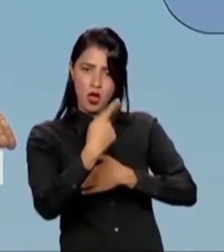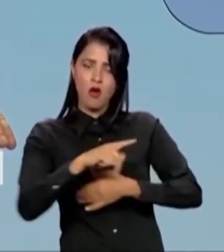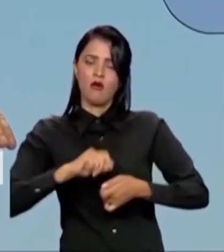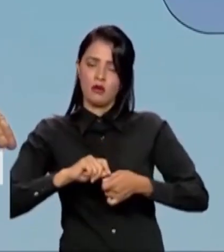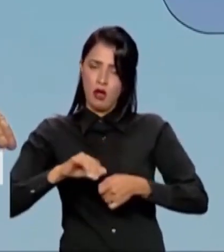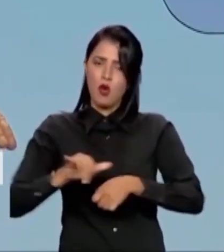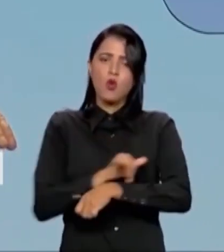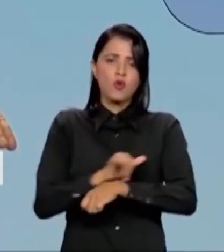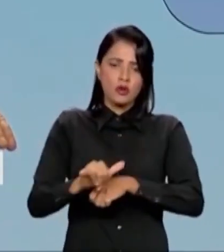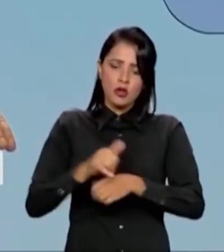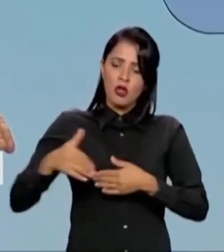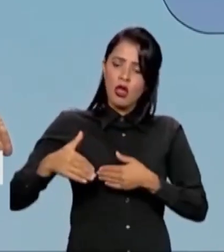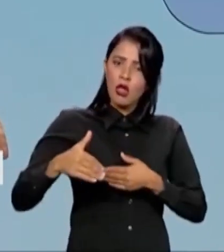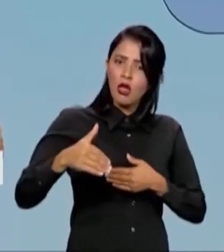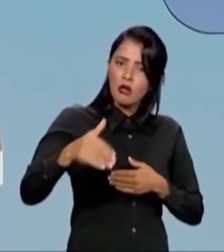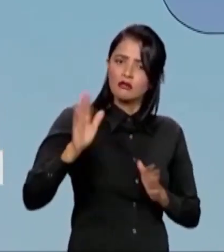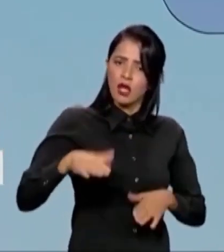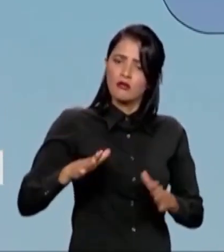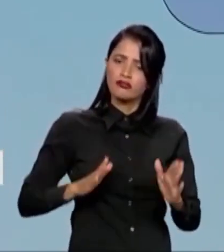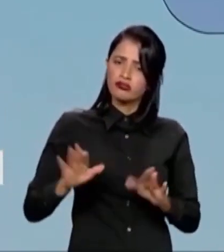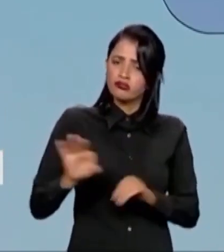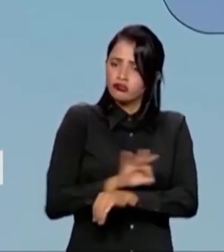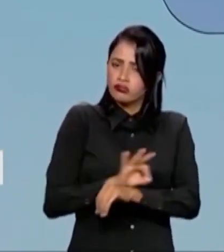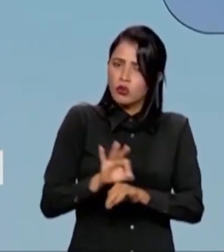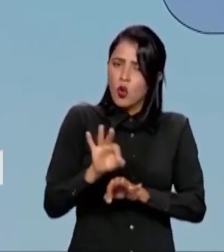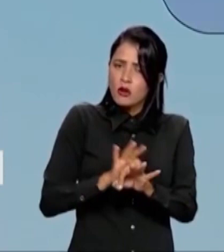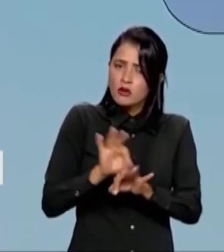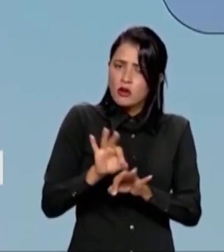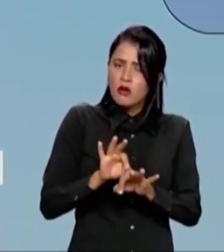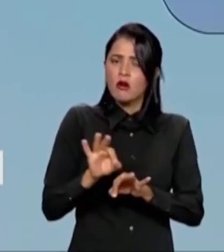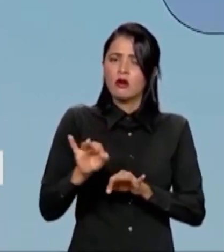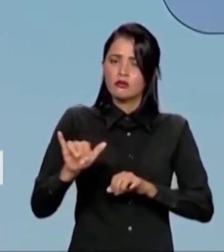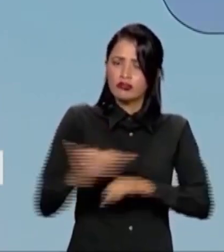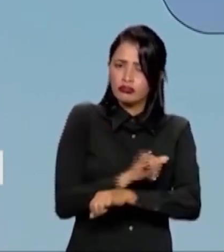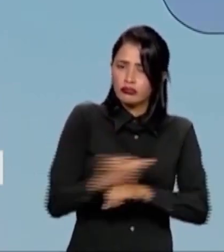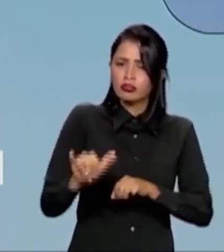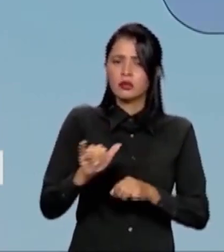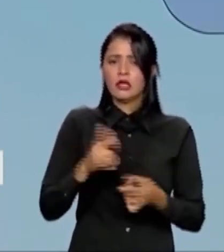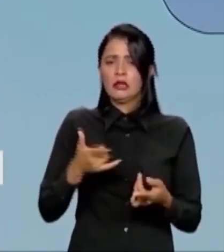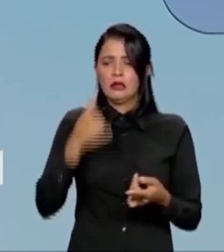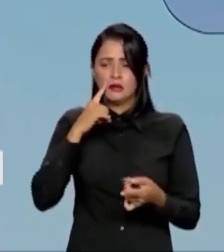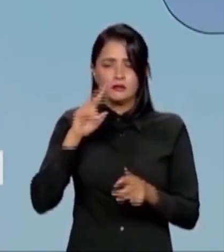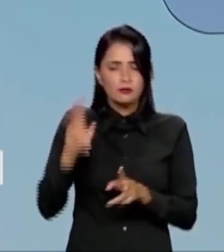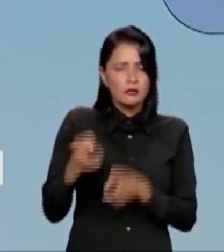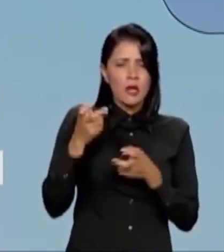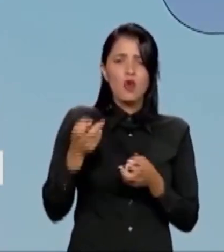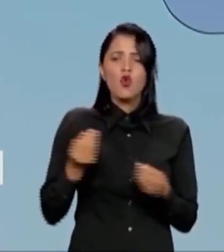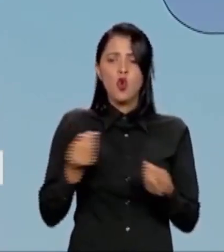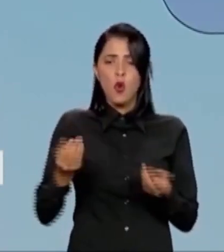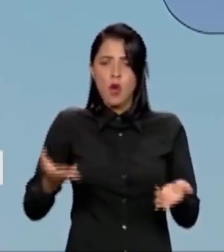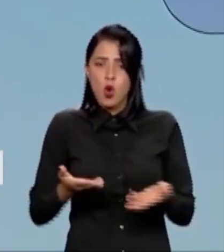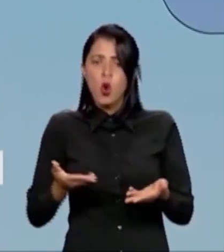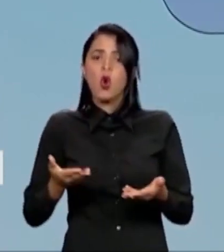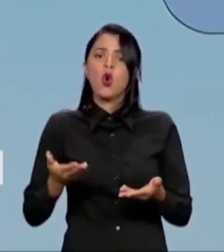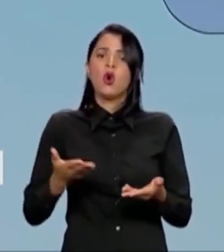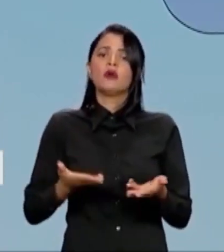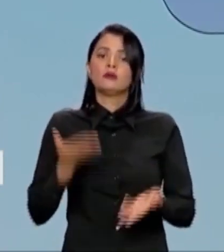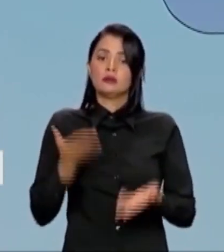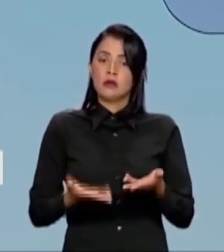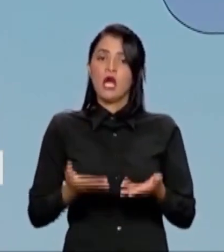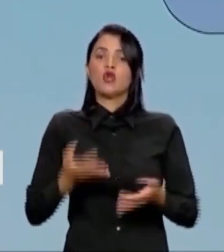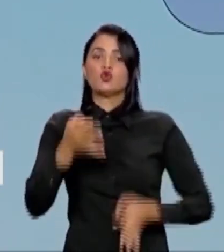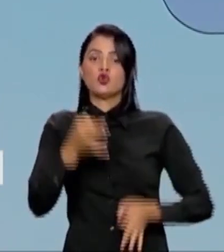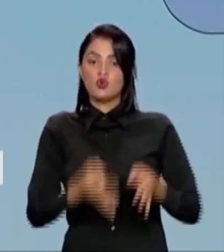uma estratégia de longo prazo, focada na credibilidade, na previsibilidade, estabilidade